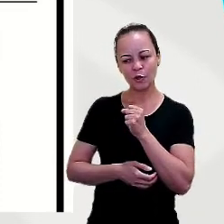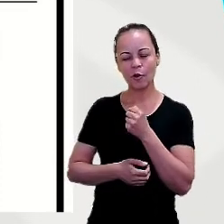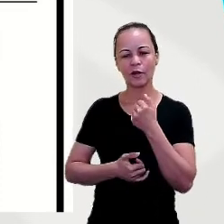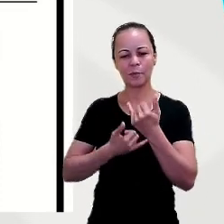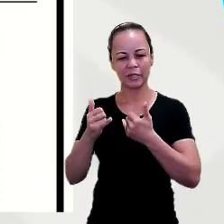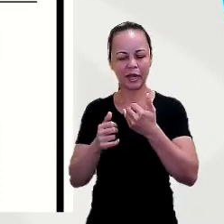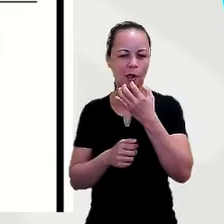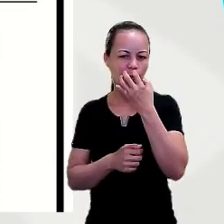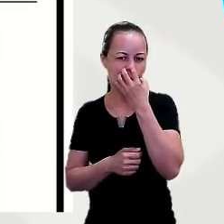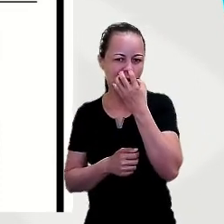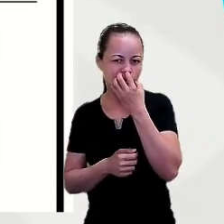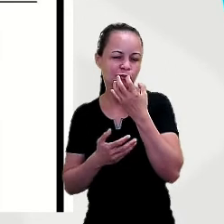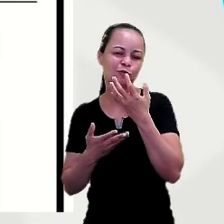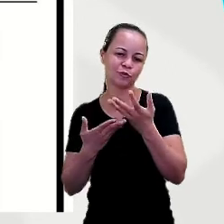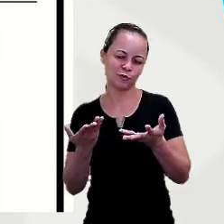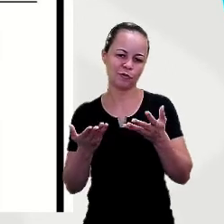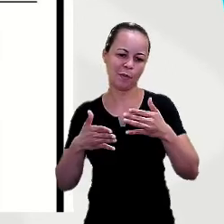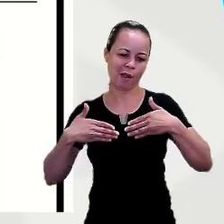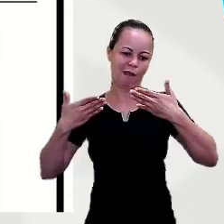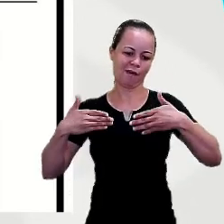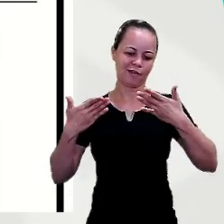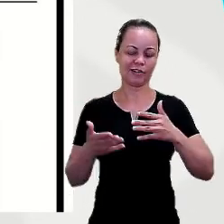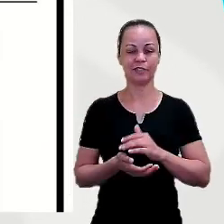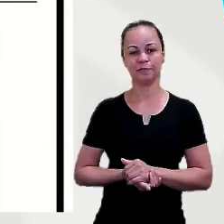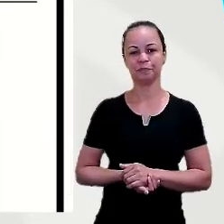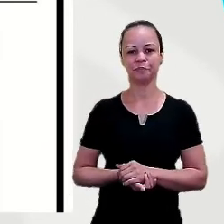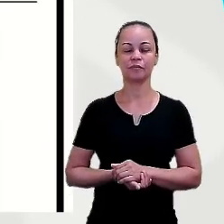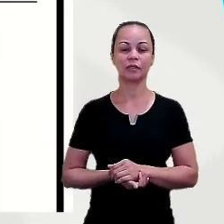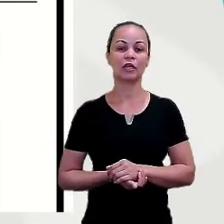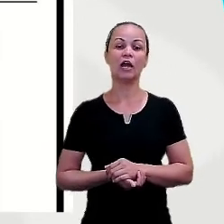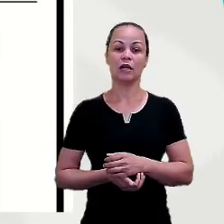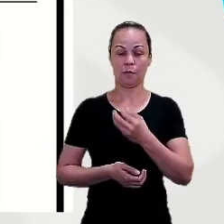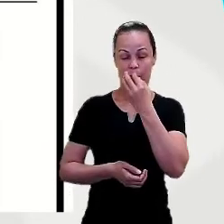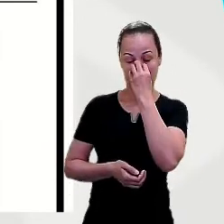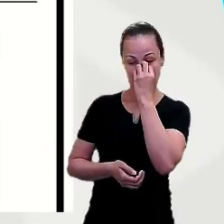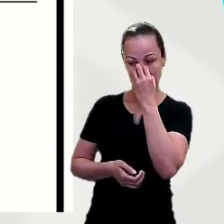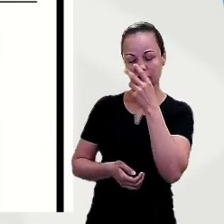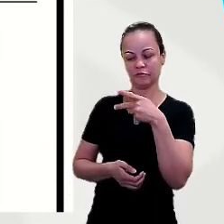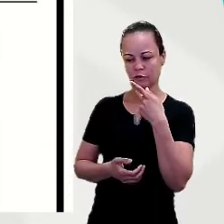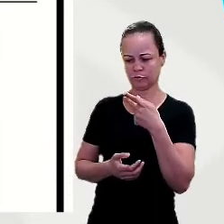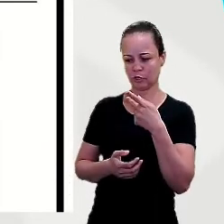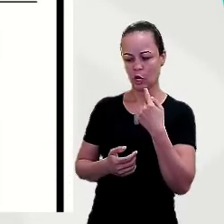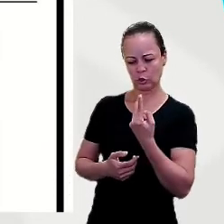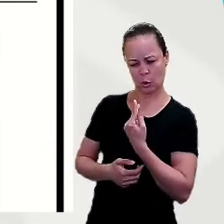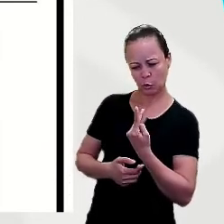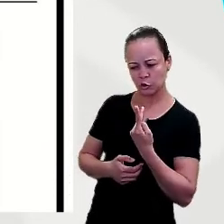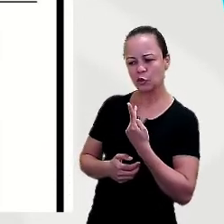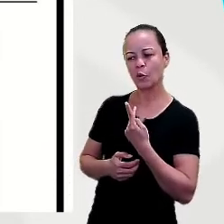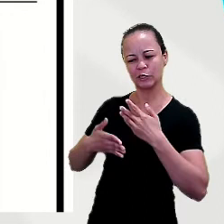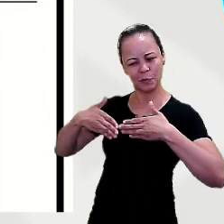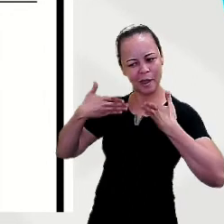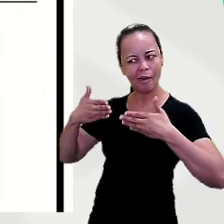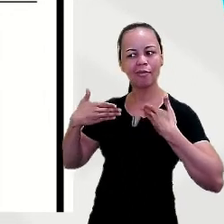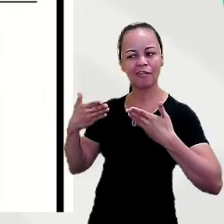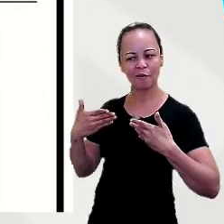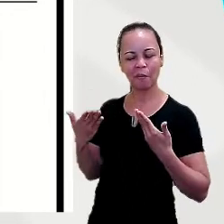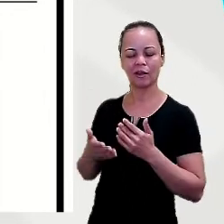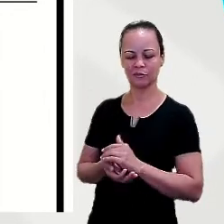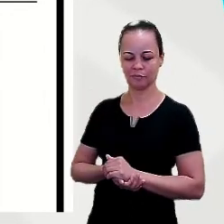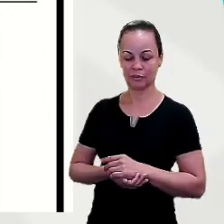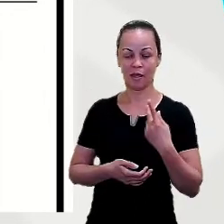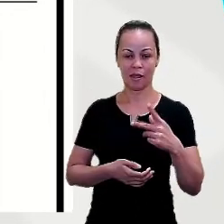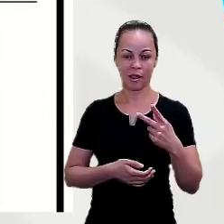Foi a maior alegria. Pirulito falou. Nós somos uma dupla animada. Essa dupla